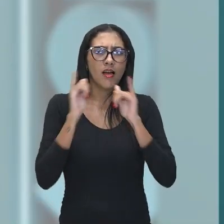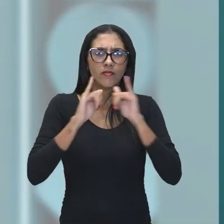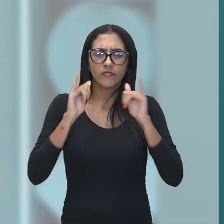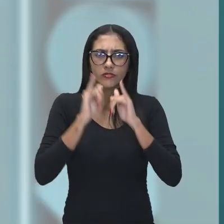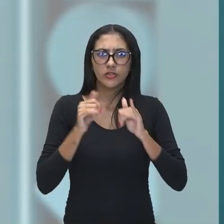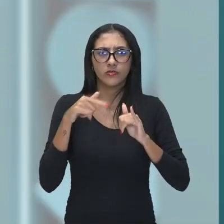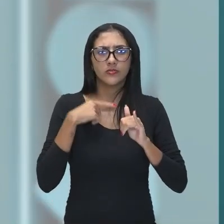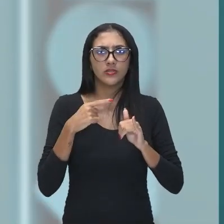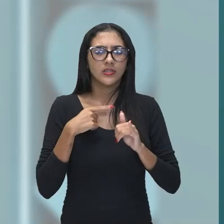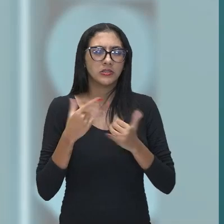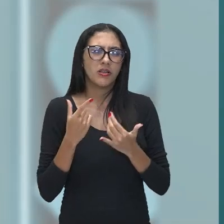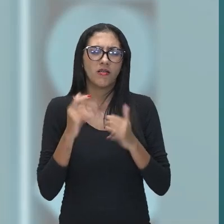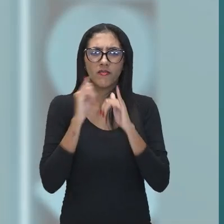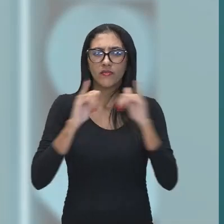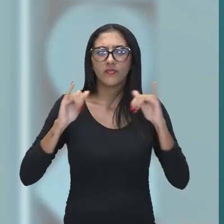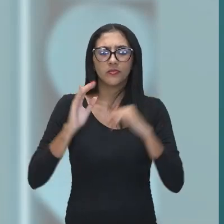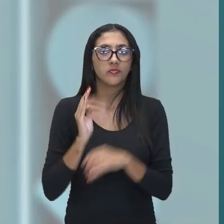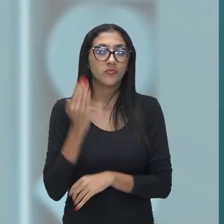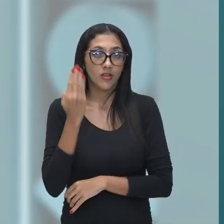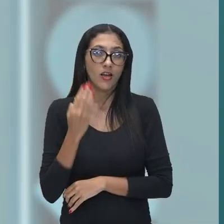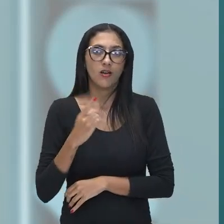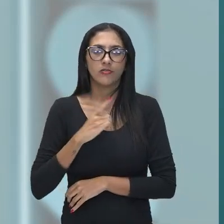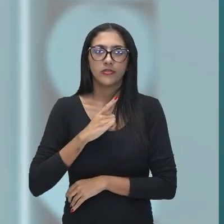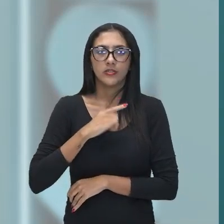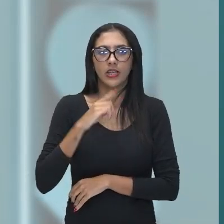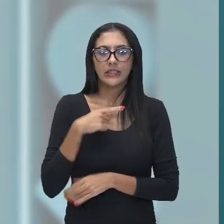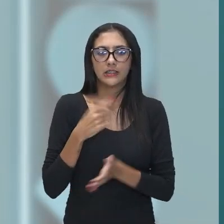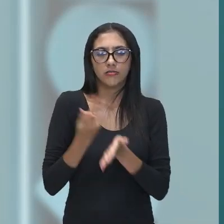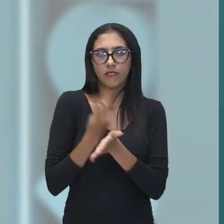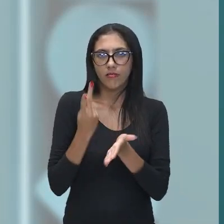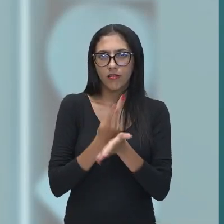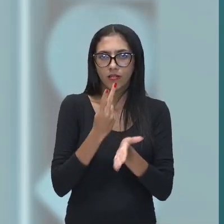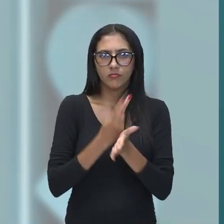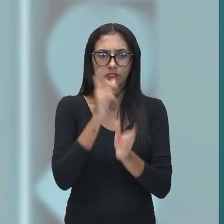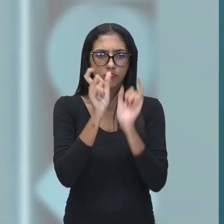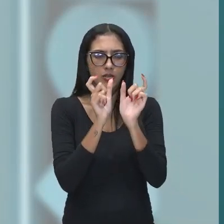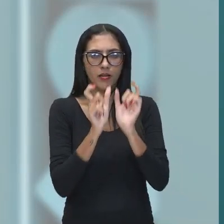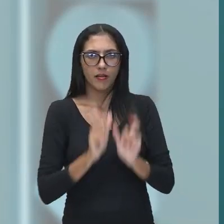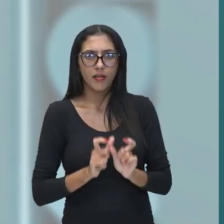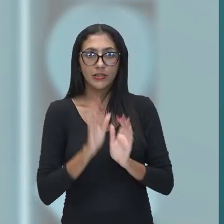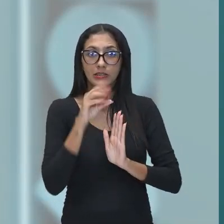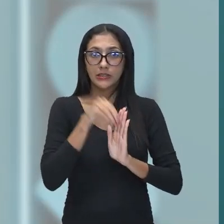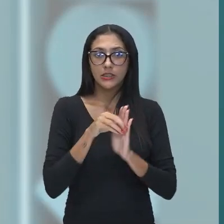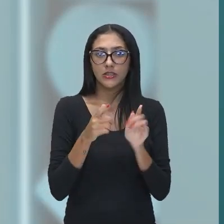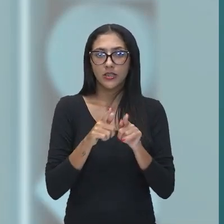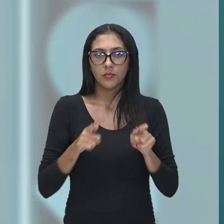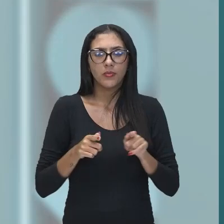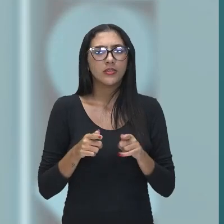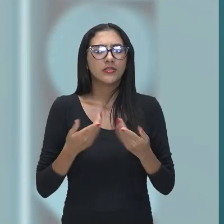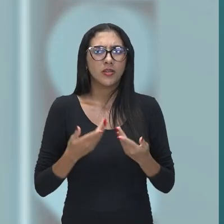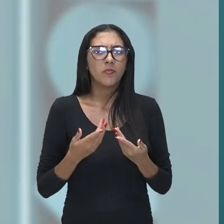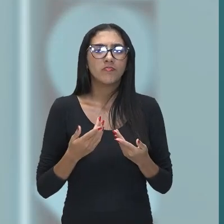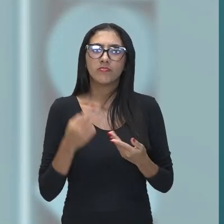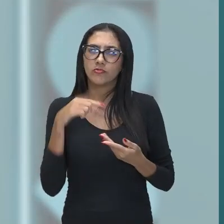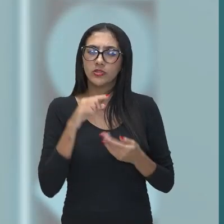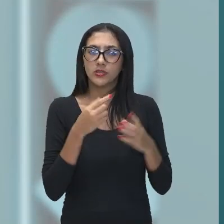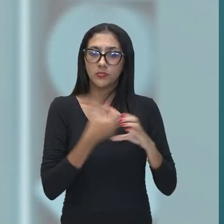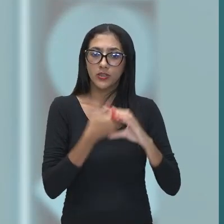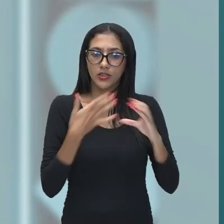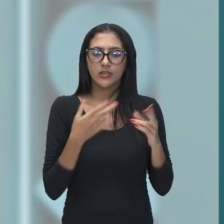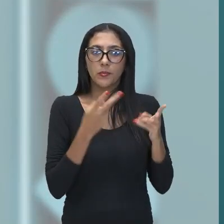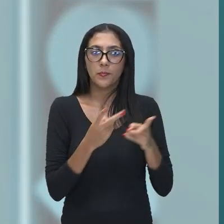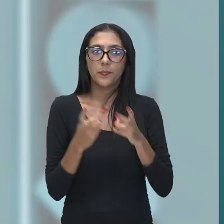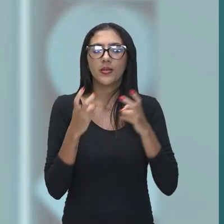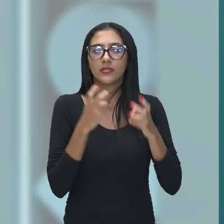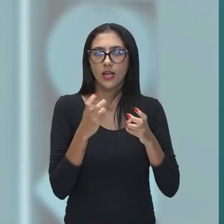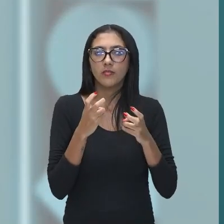essas, notícias falsas, que possuem erros gramaticais, o erro gramatical é um indício de que essa notícia pode ser falsa,